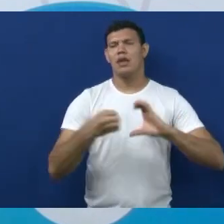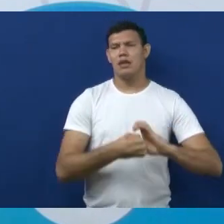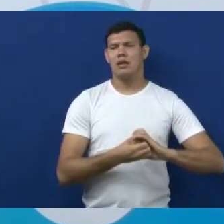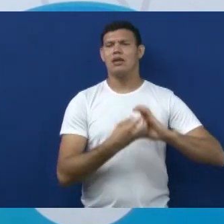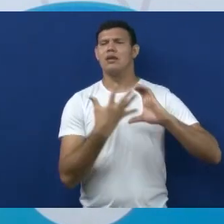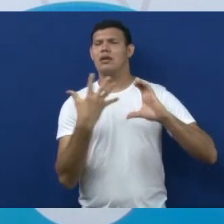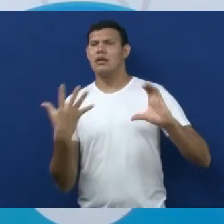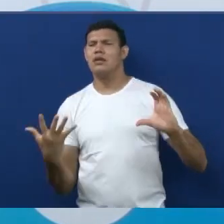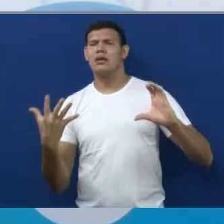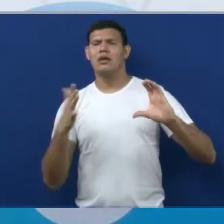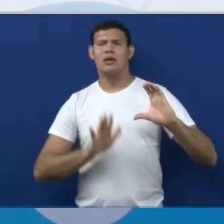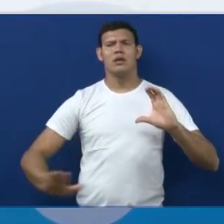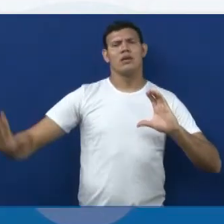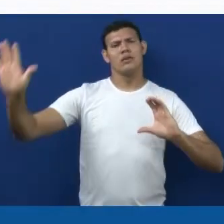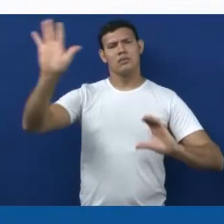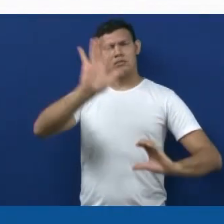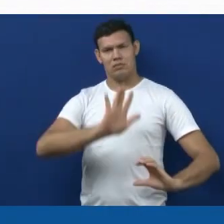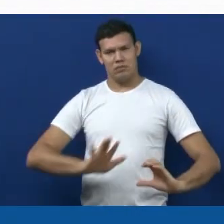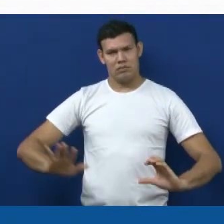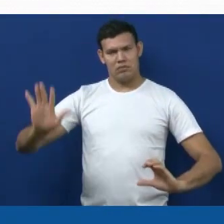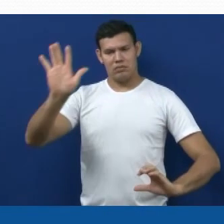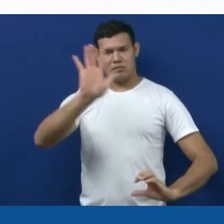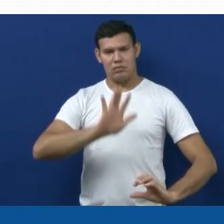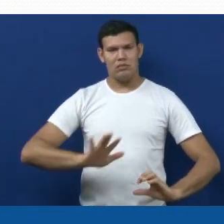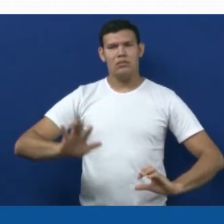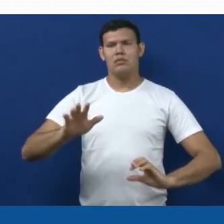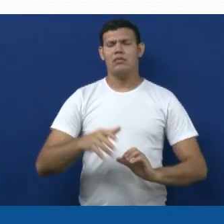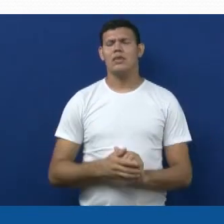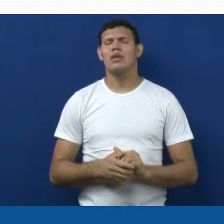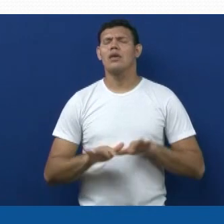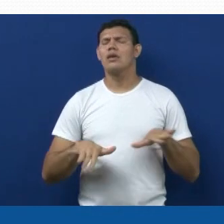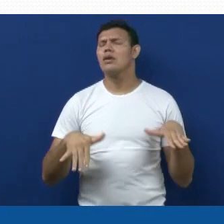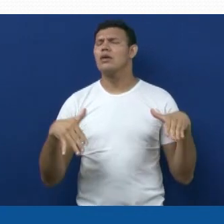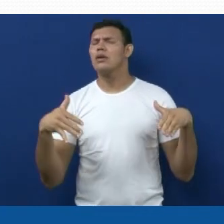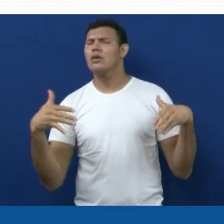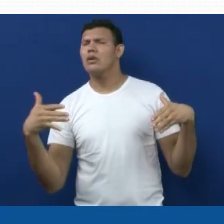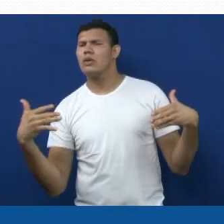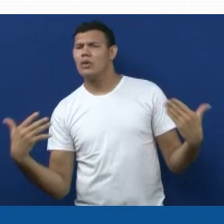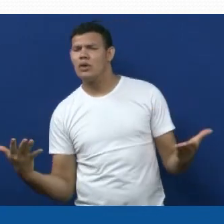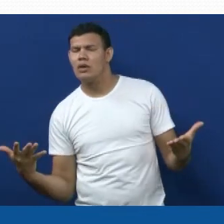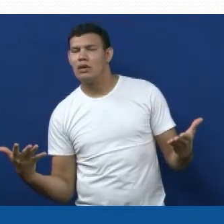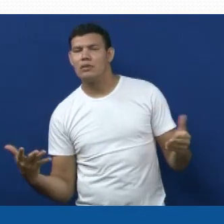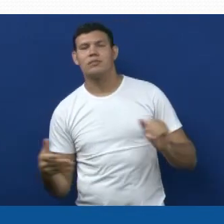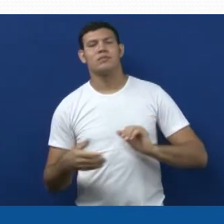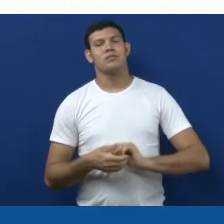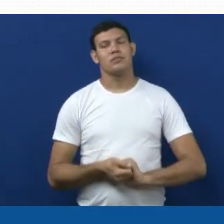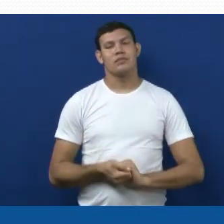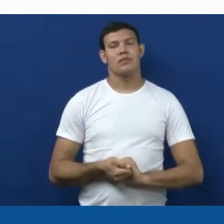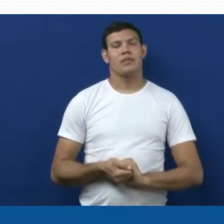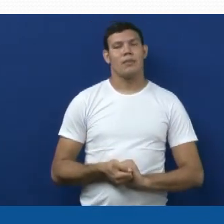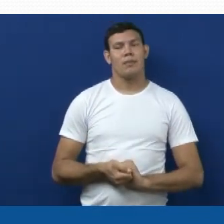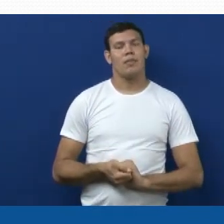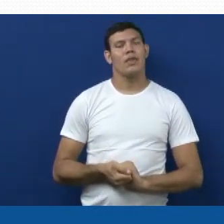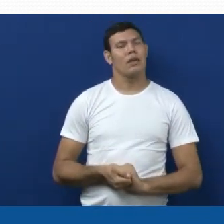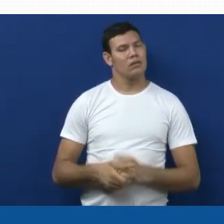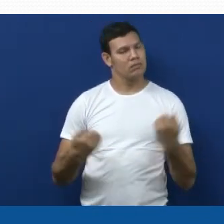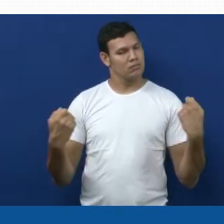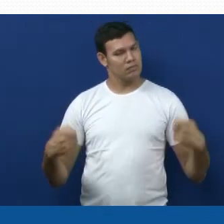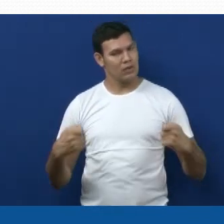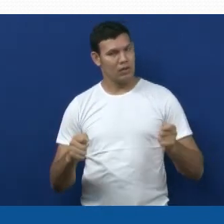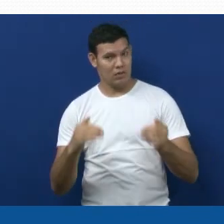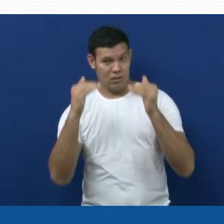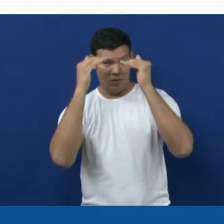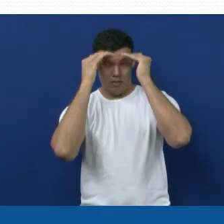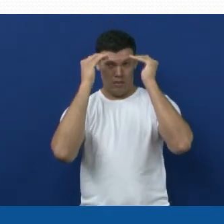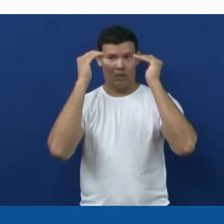propriedades gerais? A primeira propriedade geral da matéria é que toda matéria ela passa por um princípio, ela obedece a um